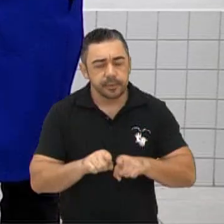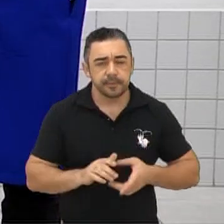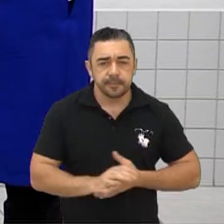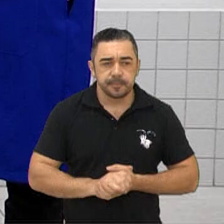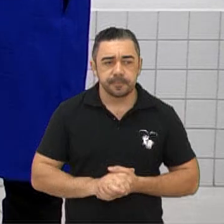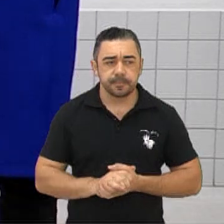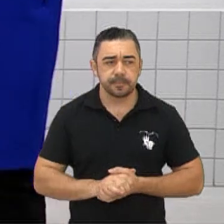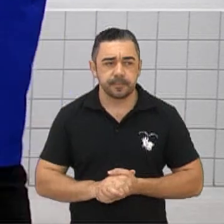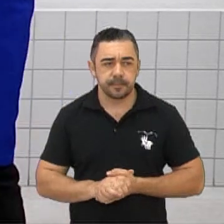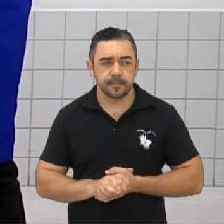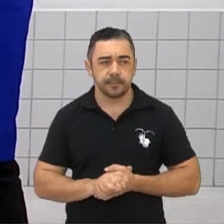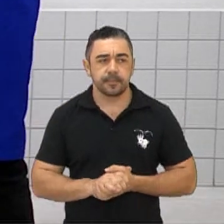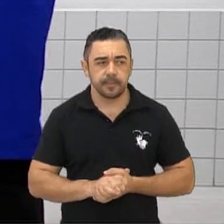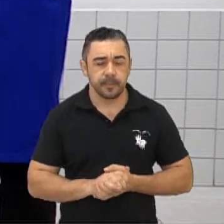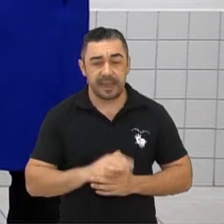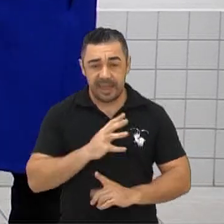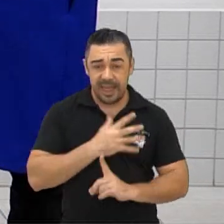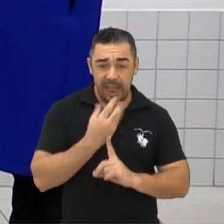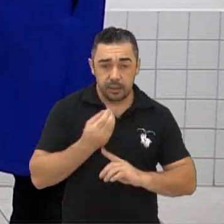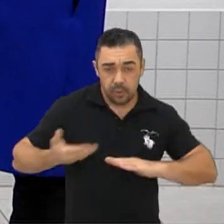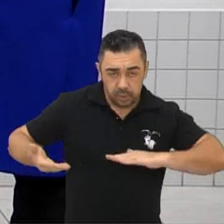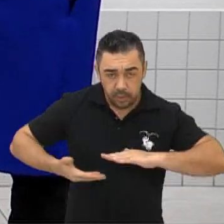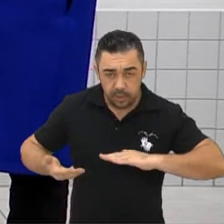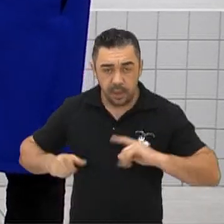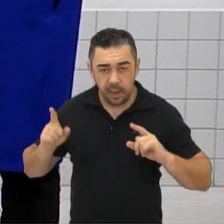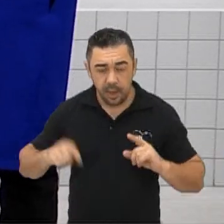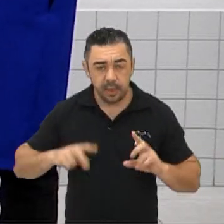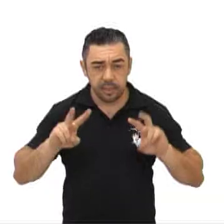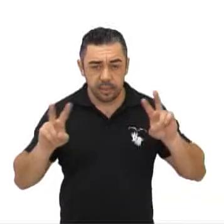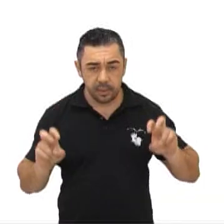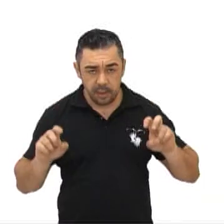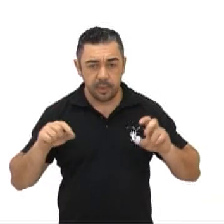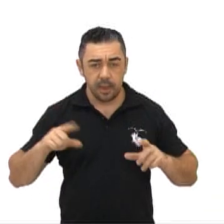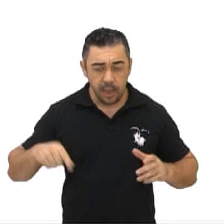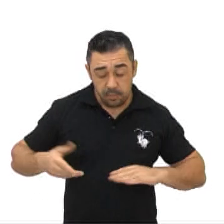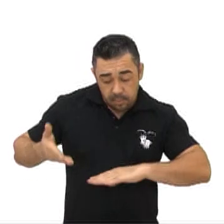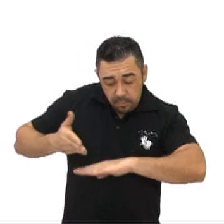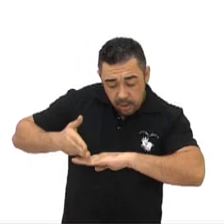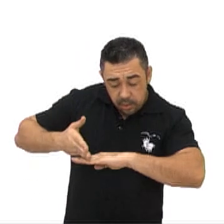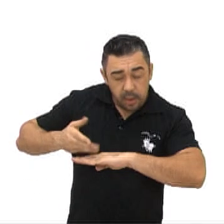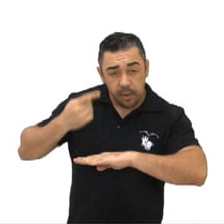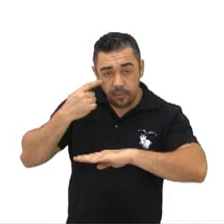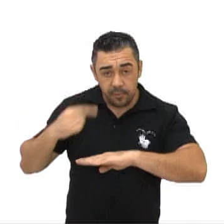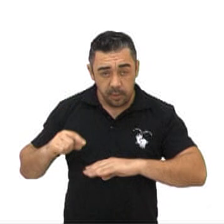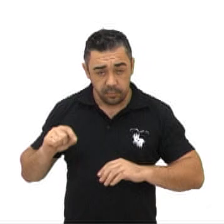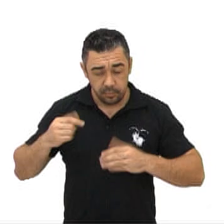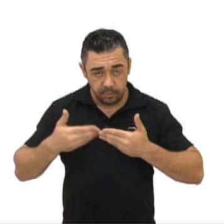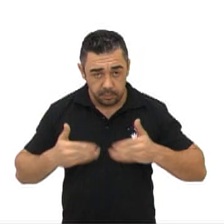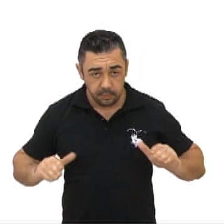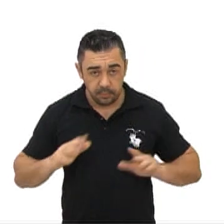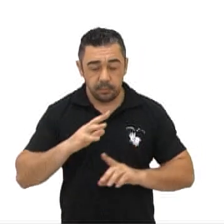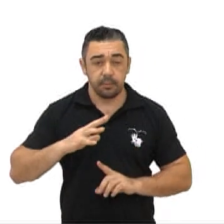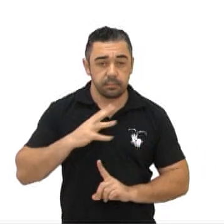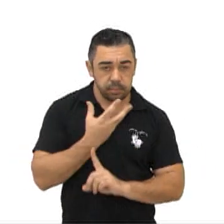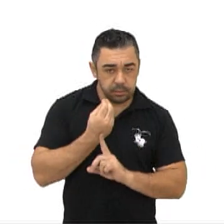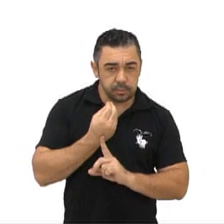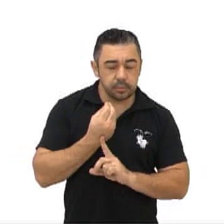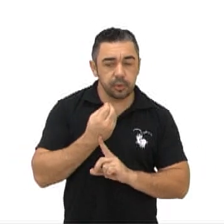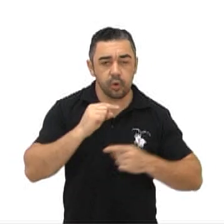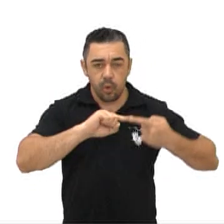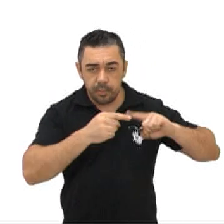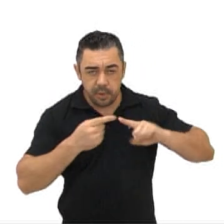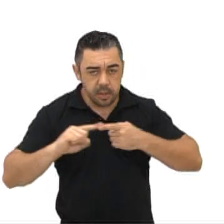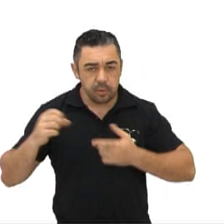Beleza. A arte contemporânea amplia a temática social artística do modernismo, abrindo experimentação artística e novas soluções combinatórias.